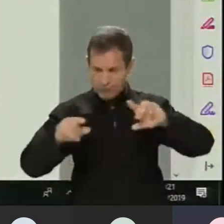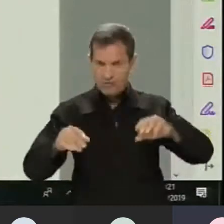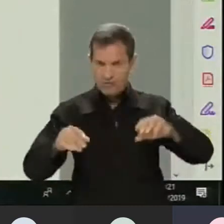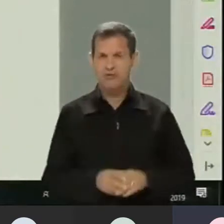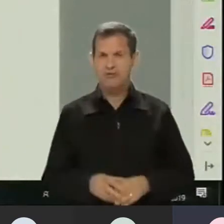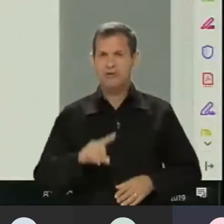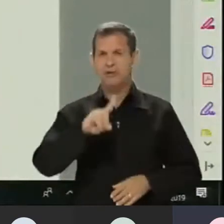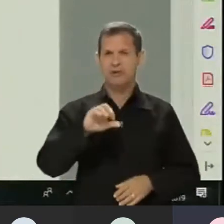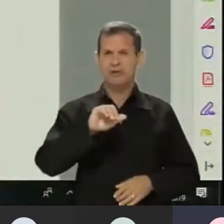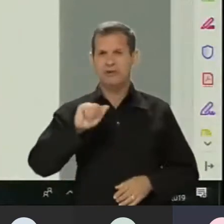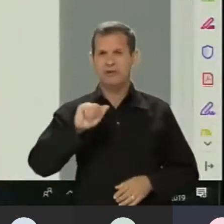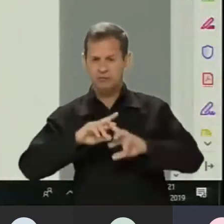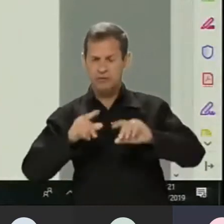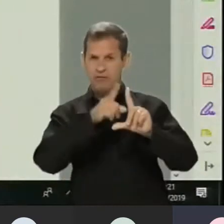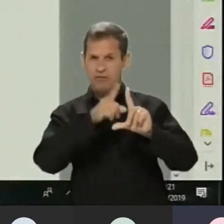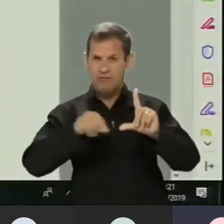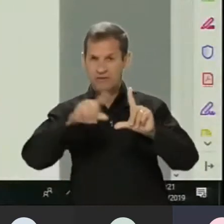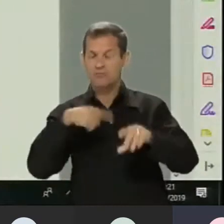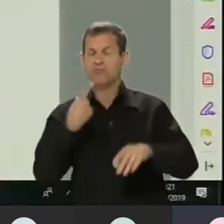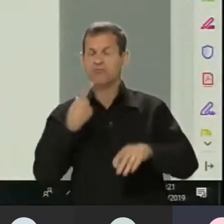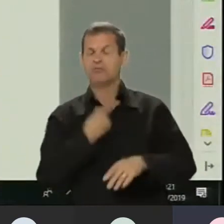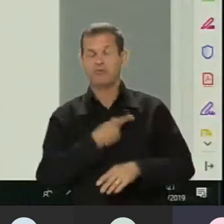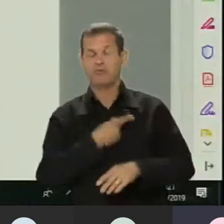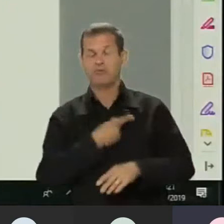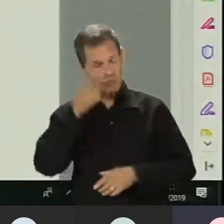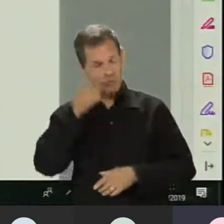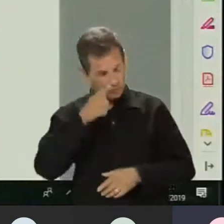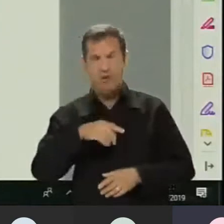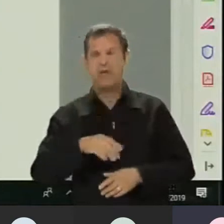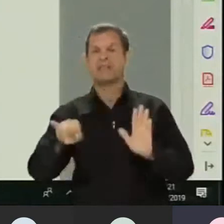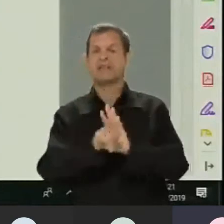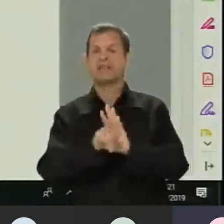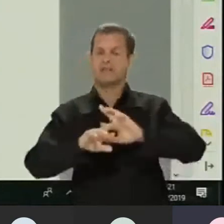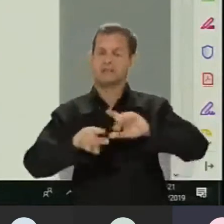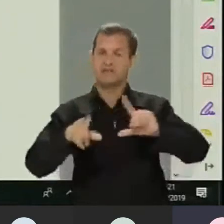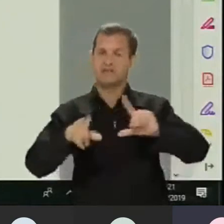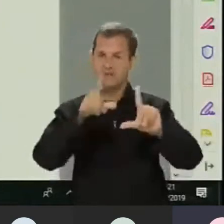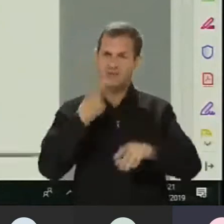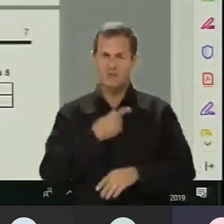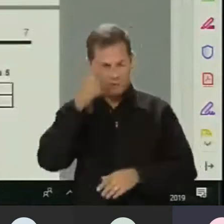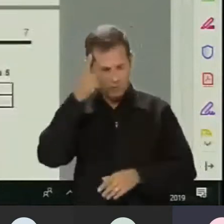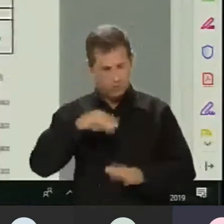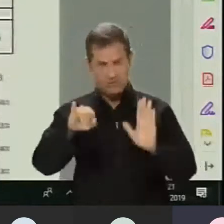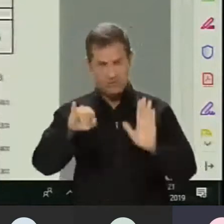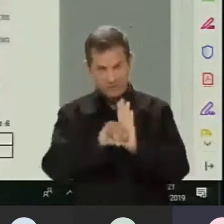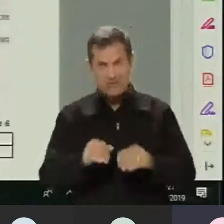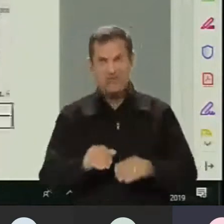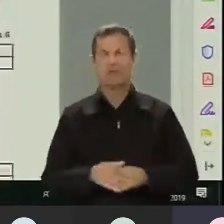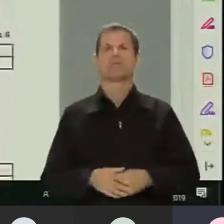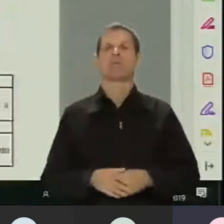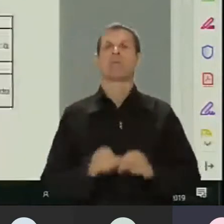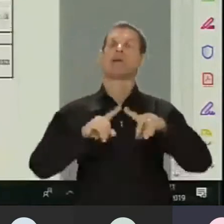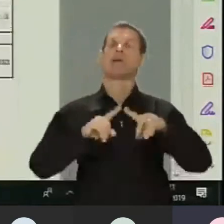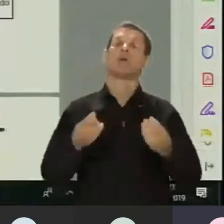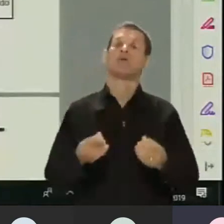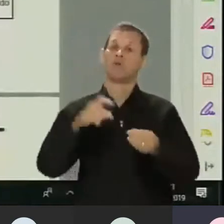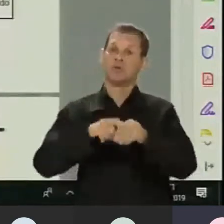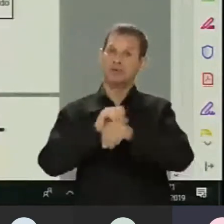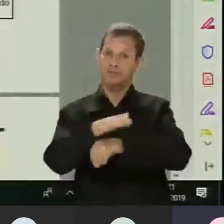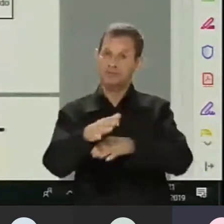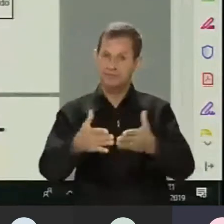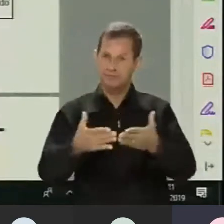as diferentes zonas, os diferentes gráficos que a gente consegue obter e depois as diferentes letras que a gente consegue chegar, ok?